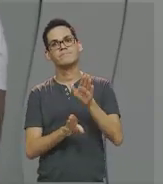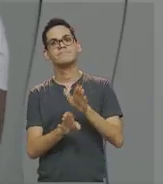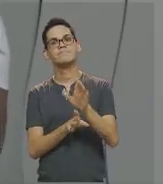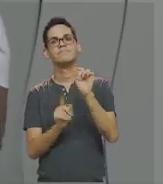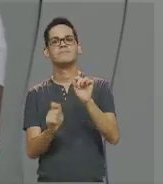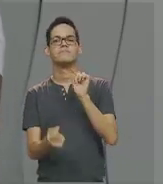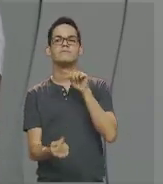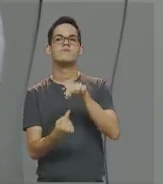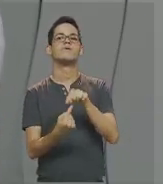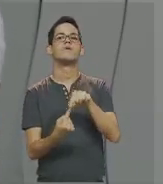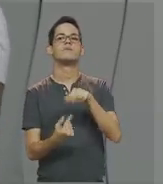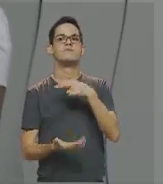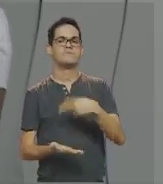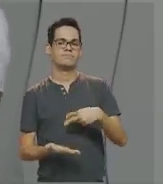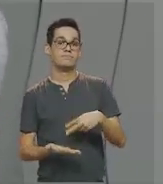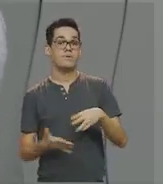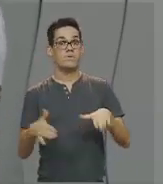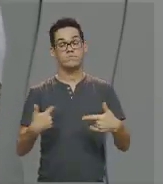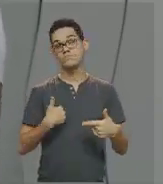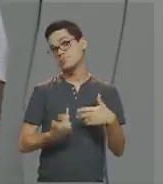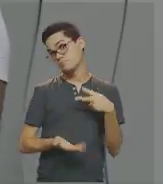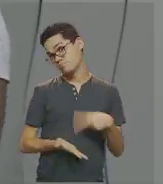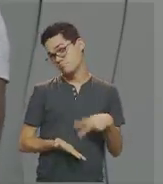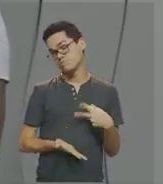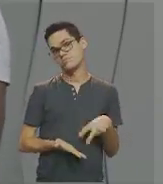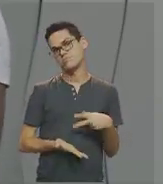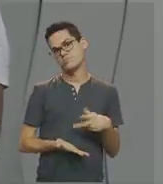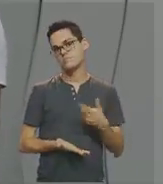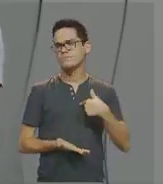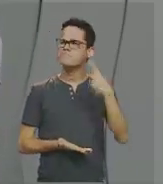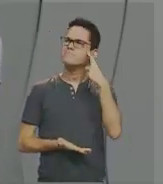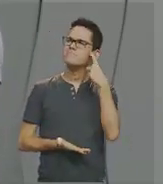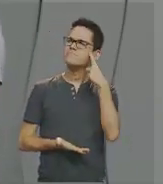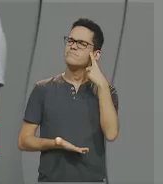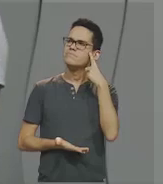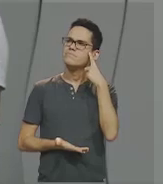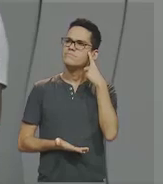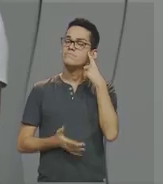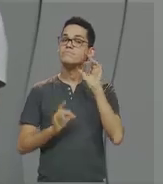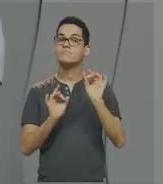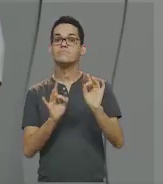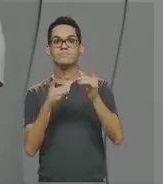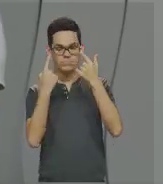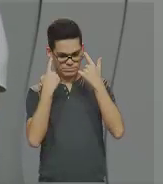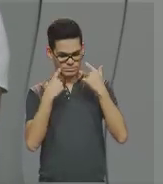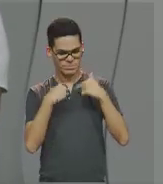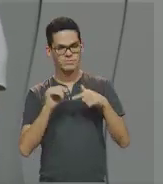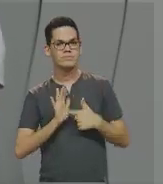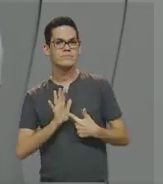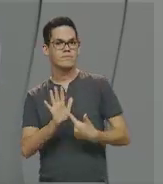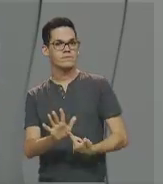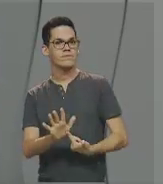aquela finalidade. Então, quando eu vou fazer uma coreografia, por exemplo, eu vou ter que pensar na especialidade,